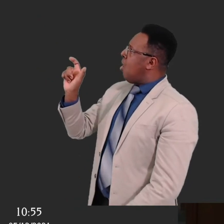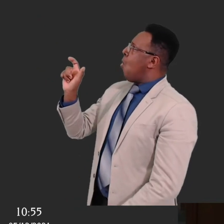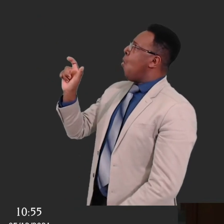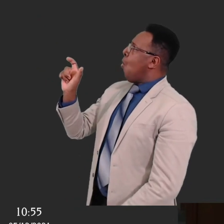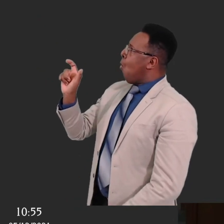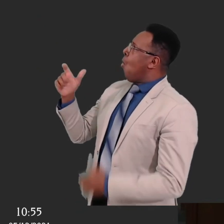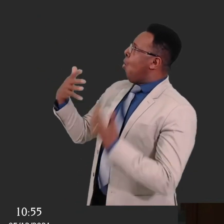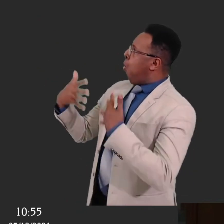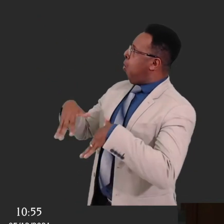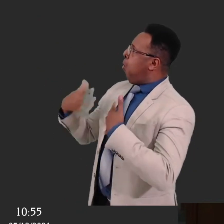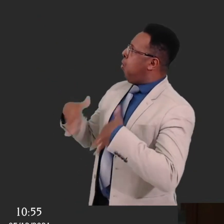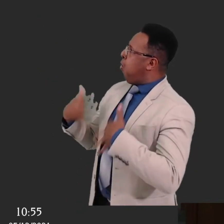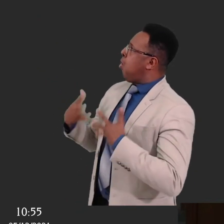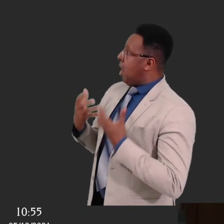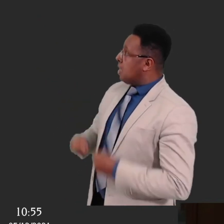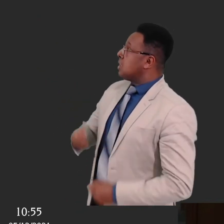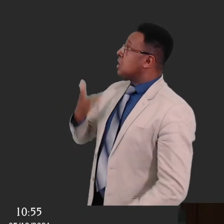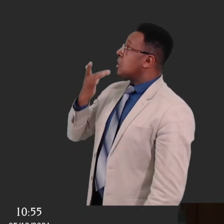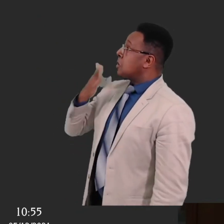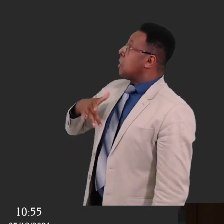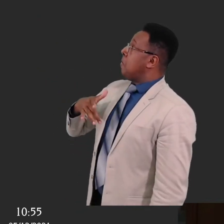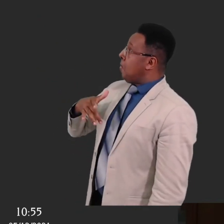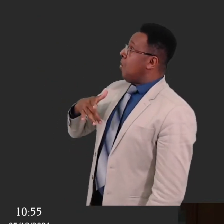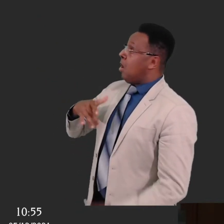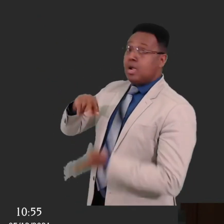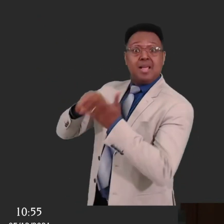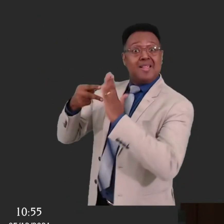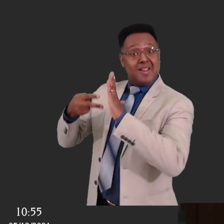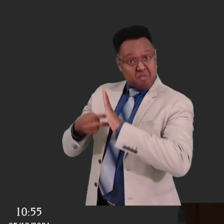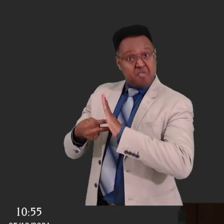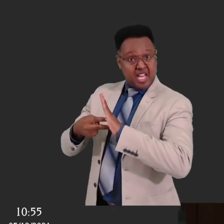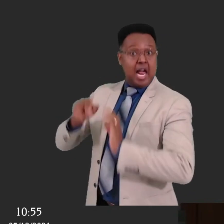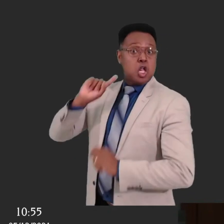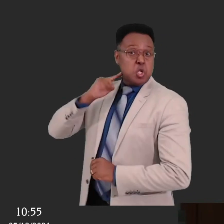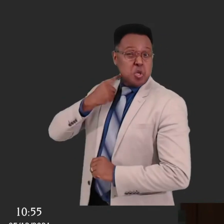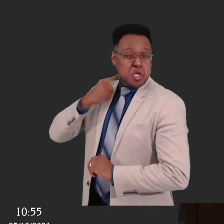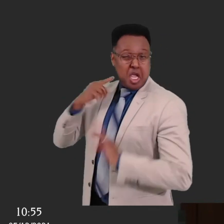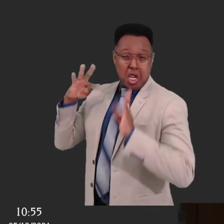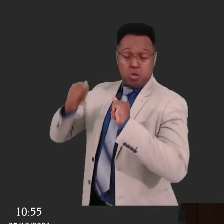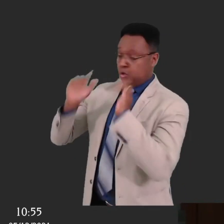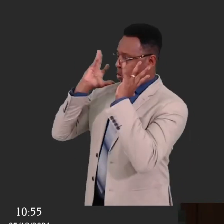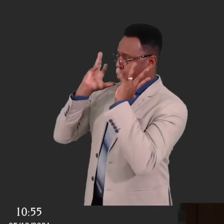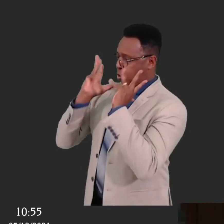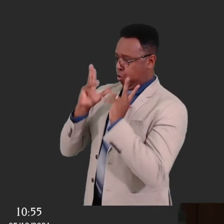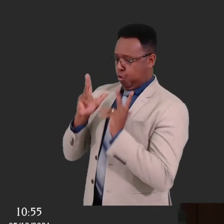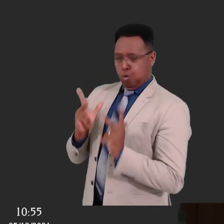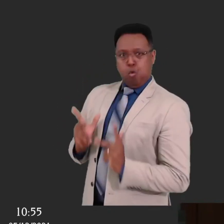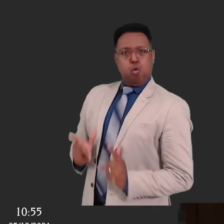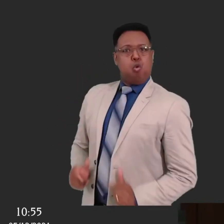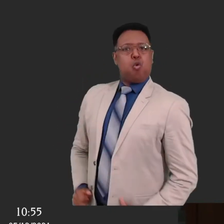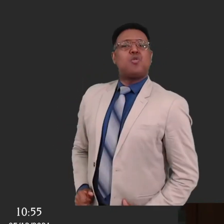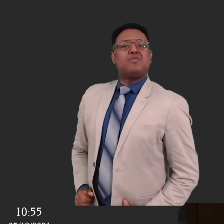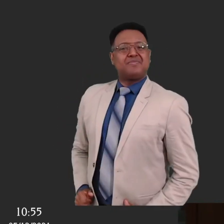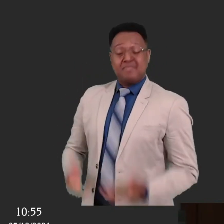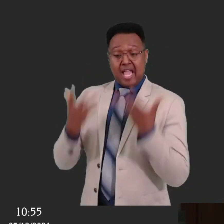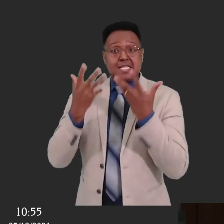vem, irmão, sujeirinha que o inimigo joga, ela vai puxando para fora. E vai deixando de entrar somente o que está branco, o